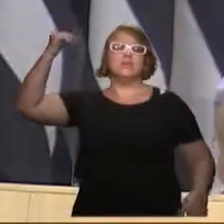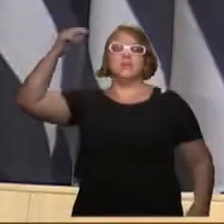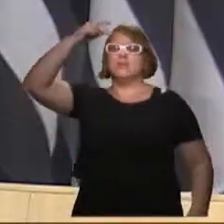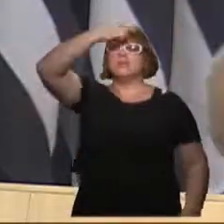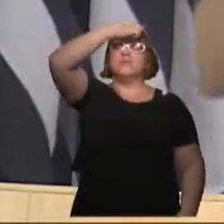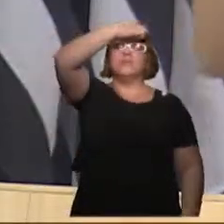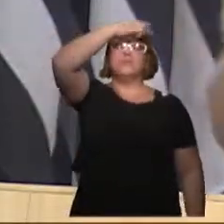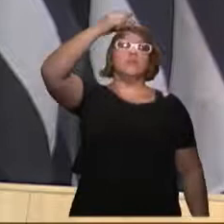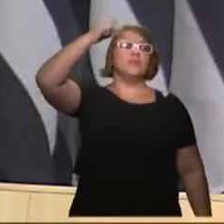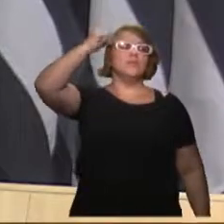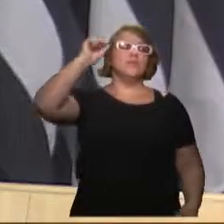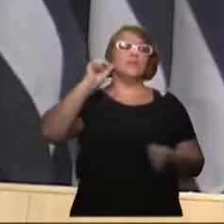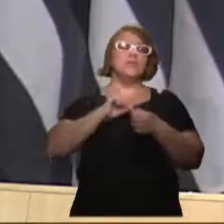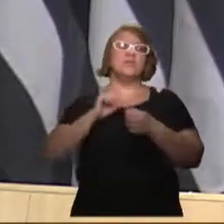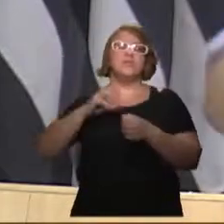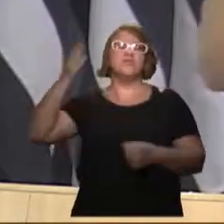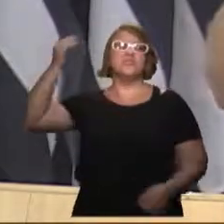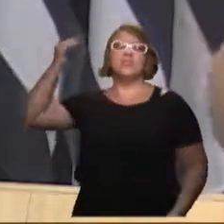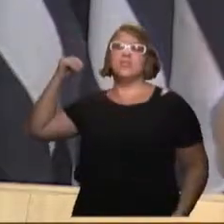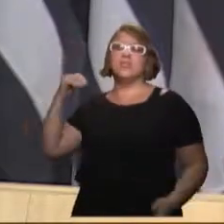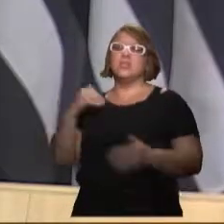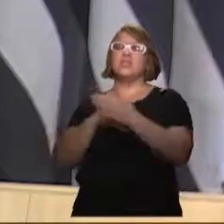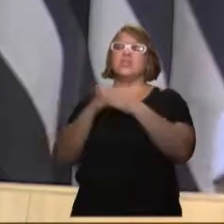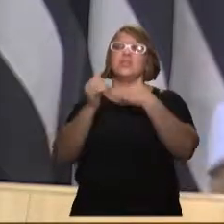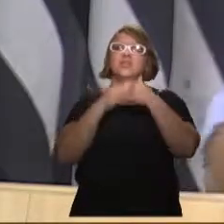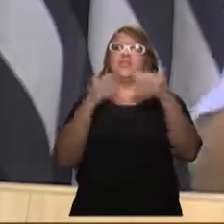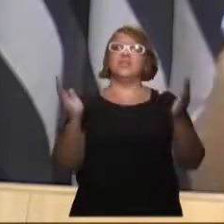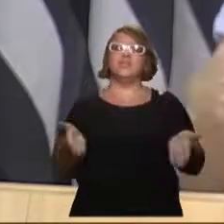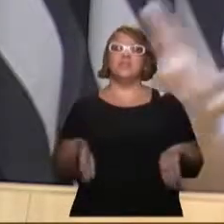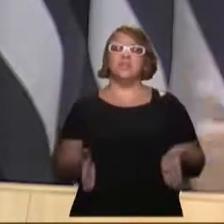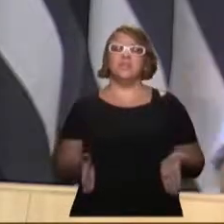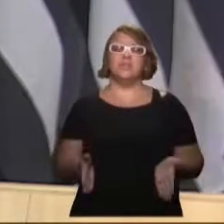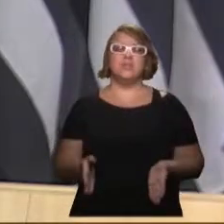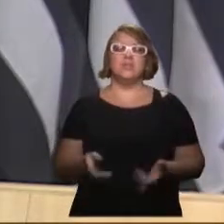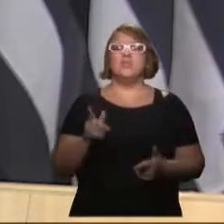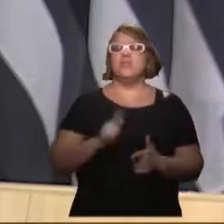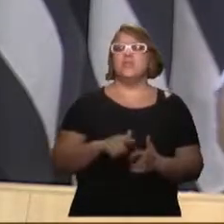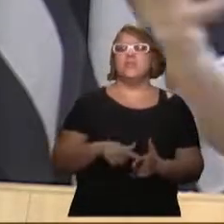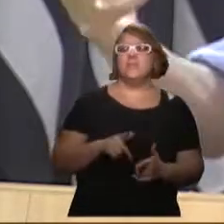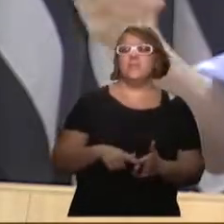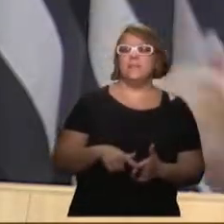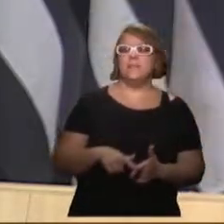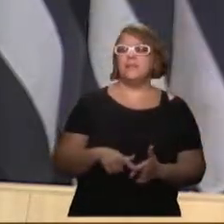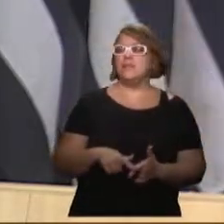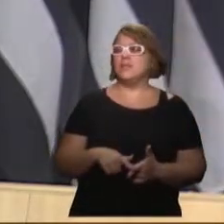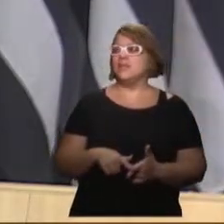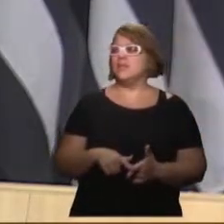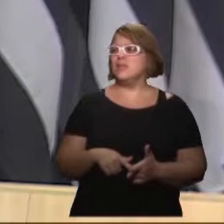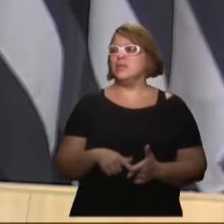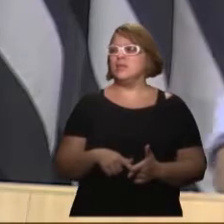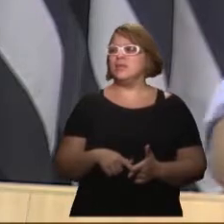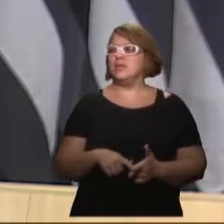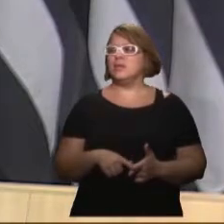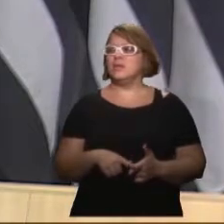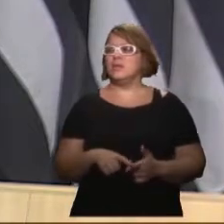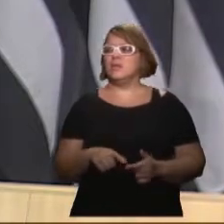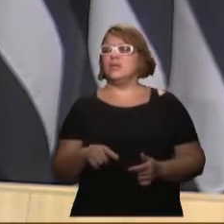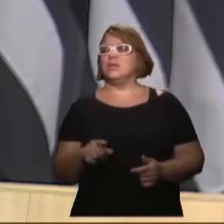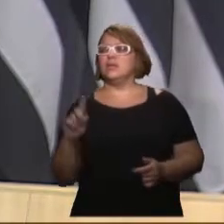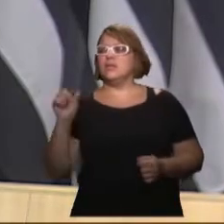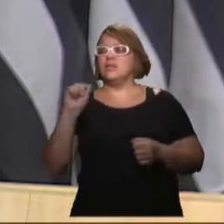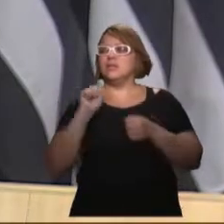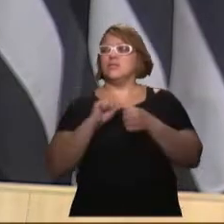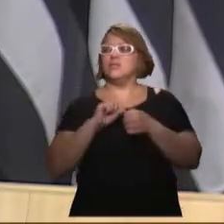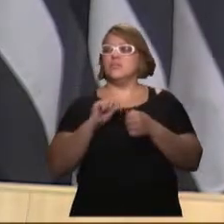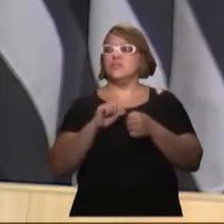não tem capacidade de gestão, de administração, ele reforma, ele não constrói. As grandes